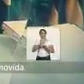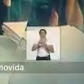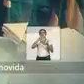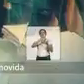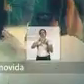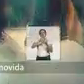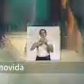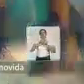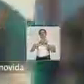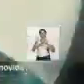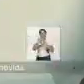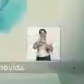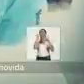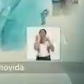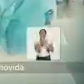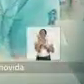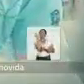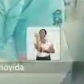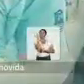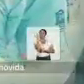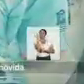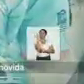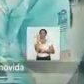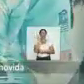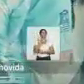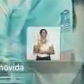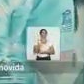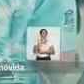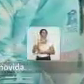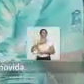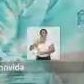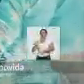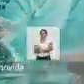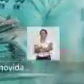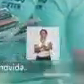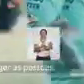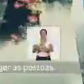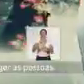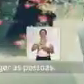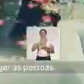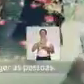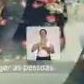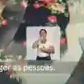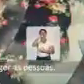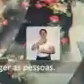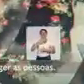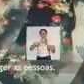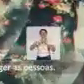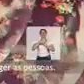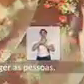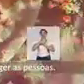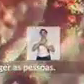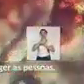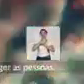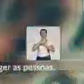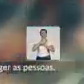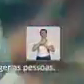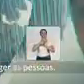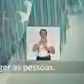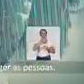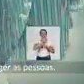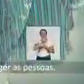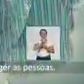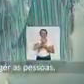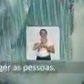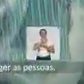Fui também secretária de Defesa Social de Goiânia e sempre movida pelo sentimento que faz parte da minha